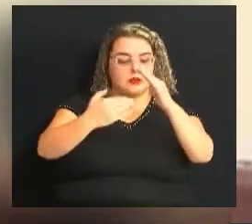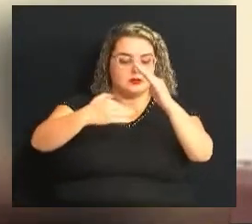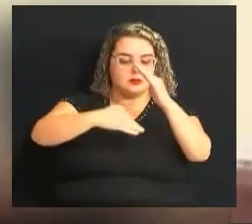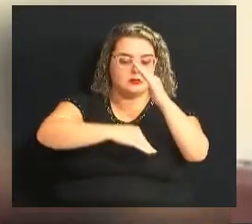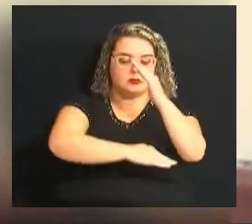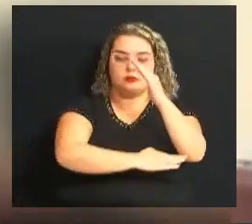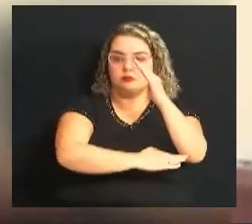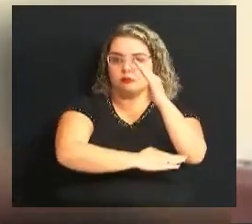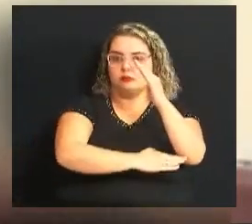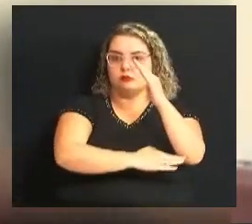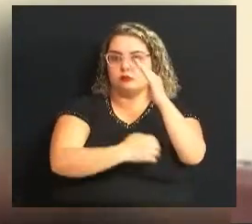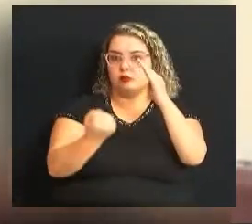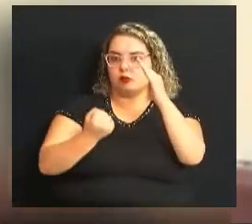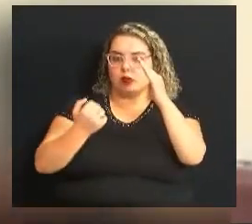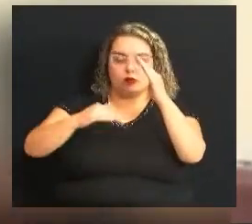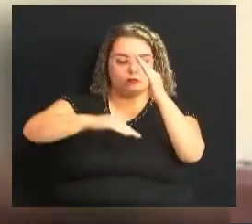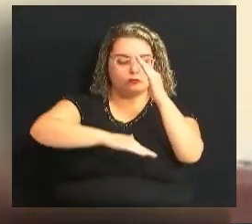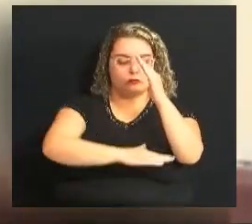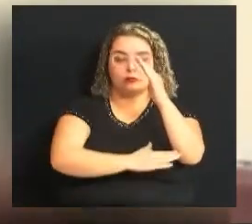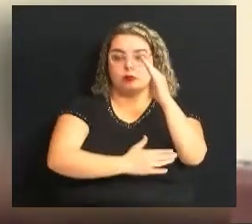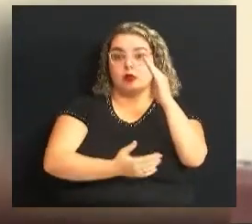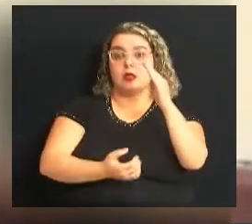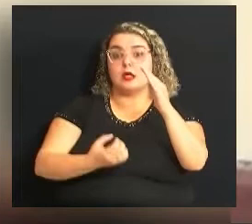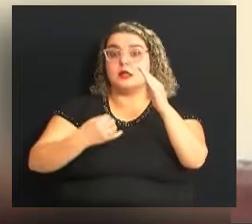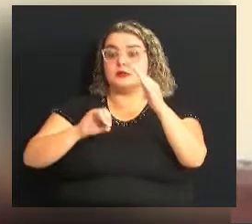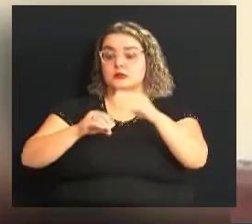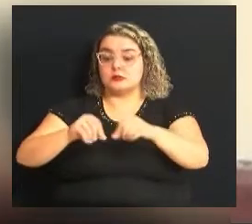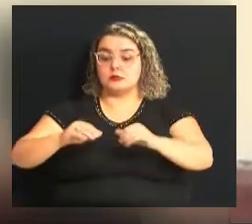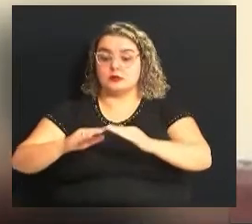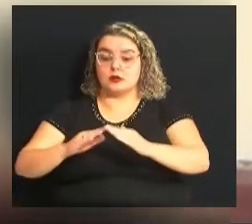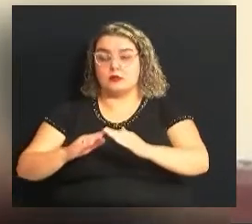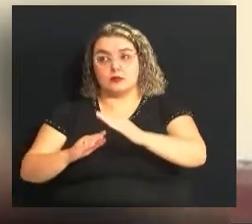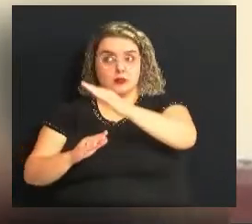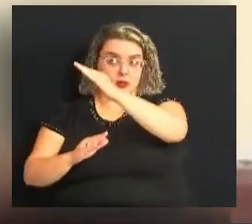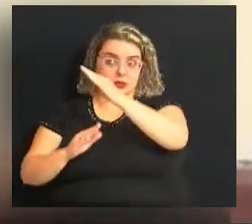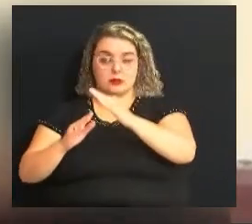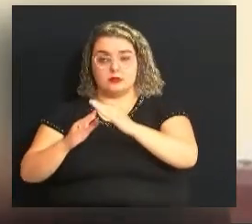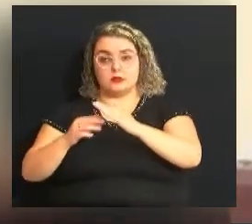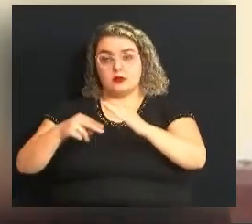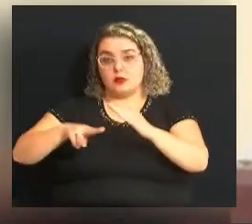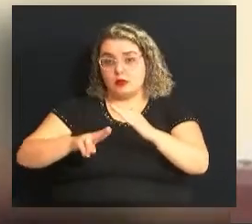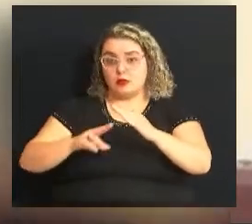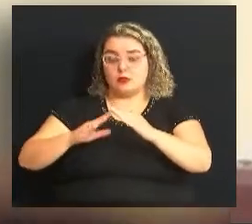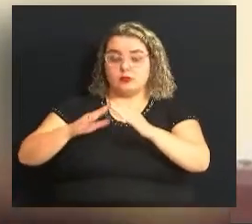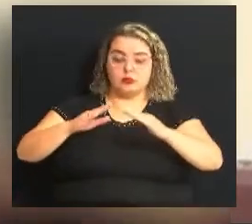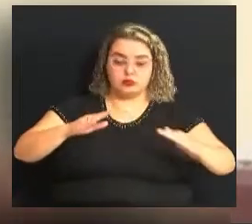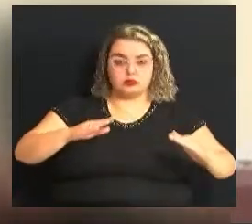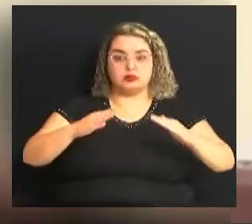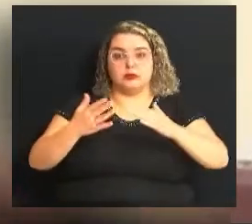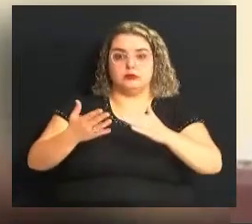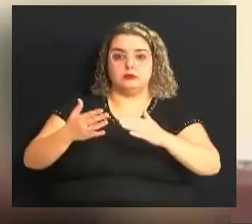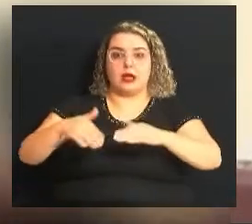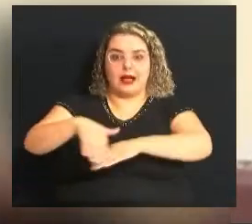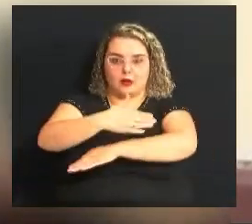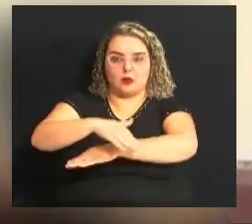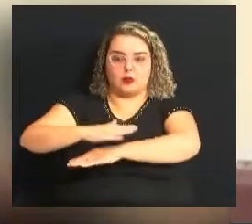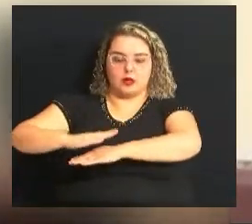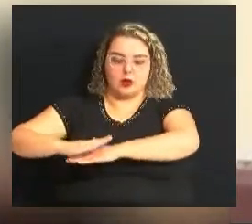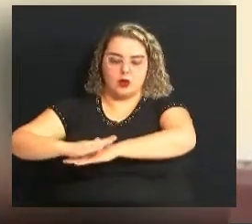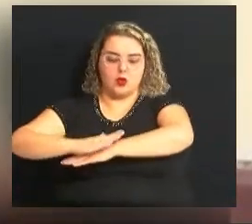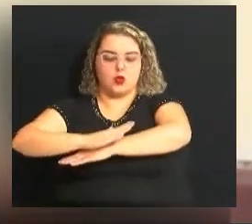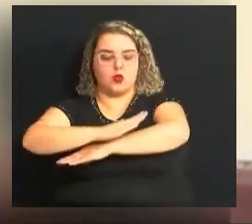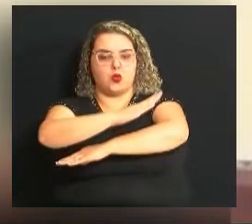fazer desde que o terreno esteja tem uma crise uma crise quando sobe ou declive quando desce acentuado